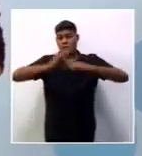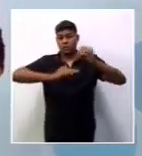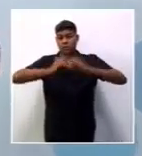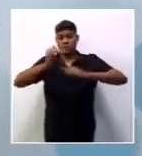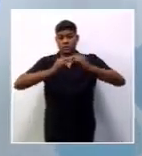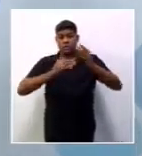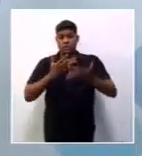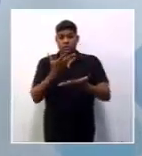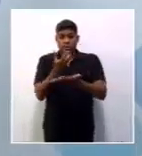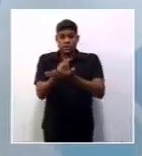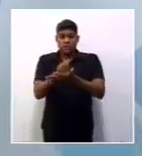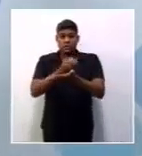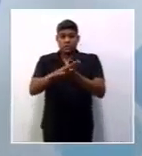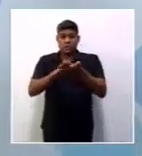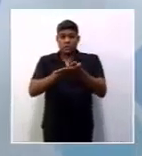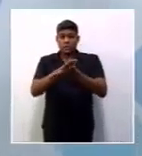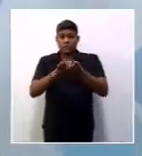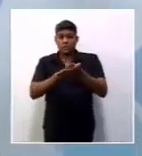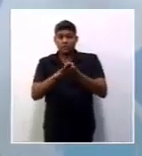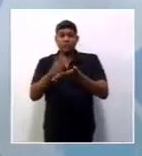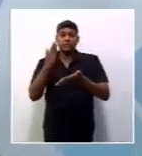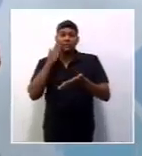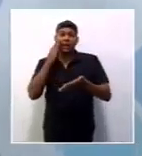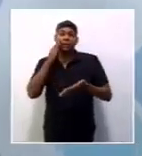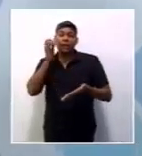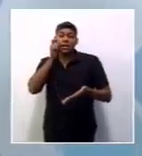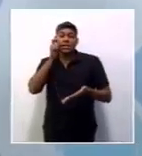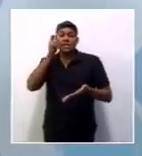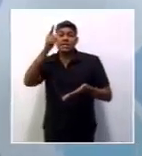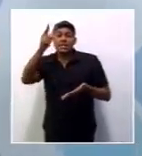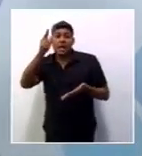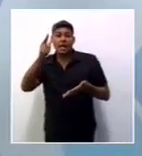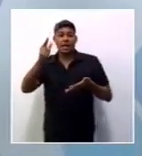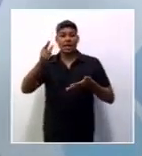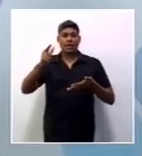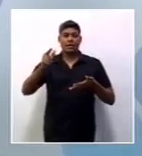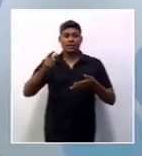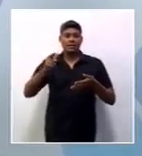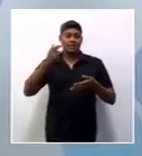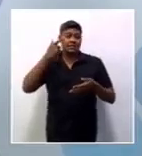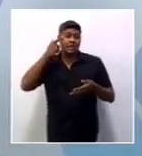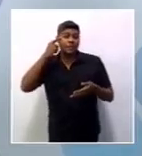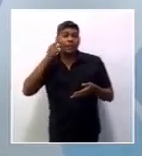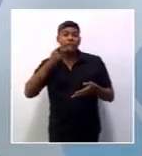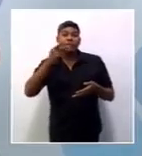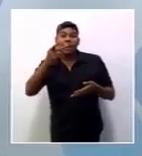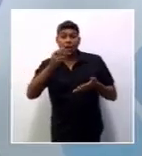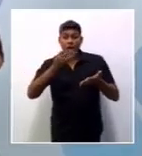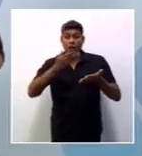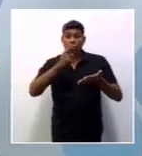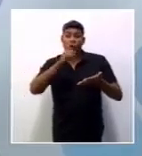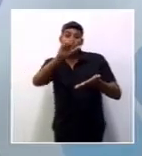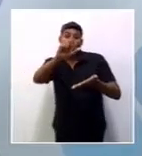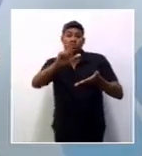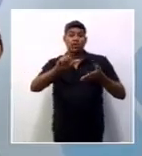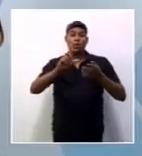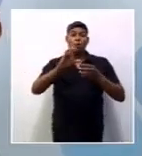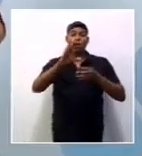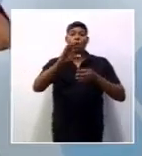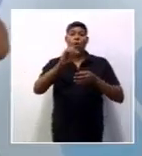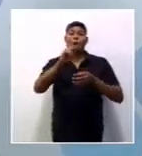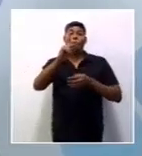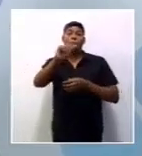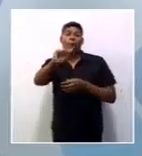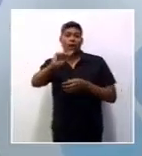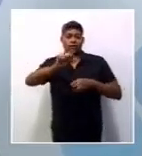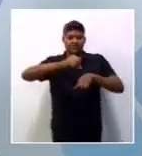Salvo. E o Não Salvo, ele lançou a ideia de que a Coreia do Norte estava falando que eles tinham ganhado a Copa. E essa notícia